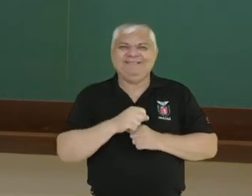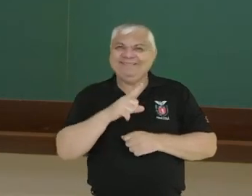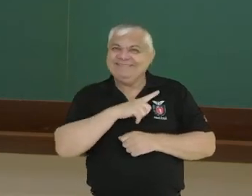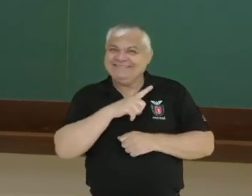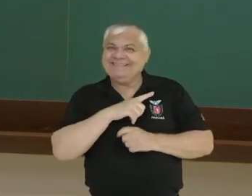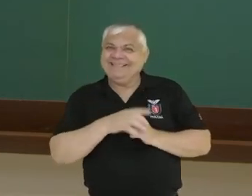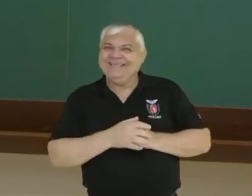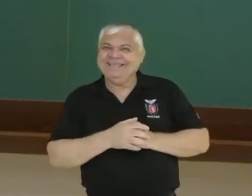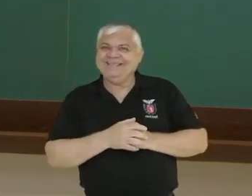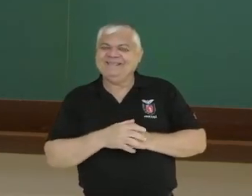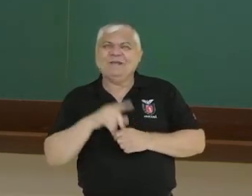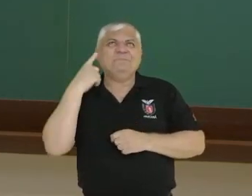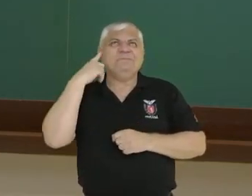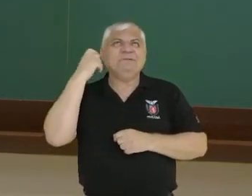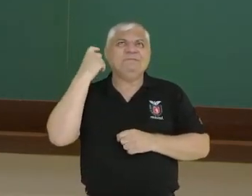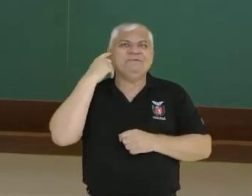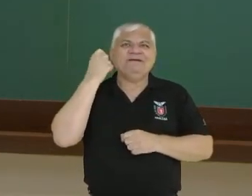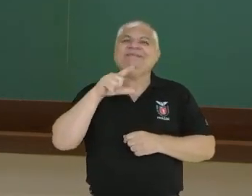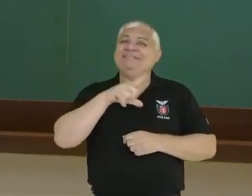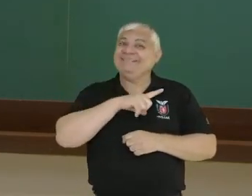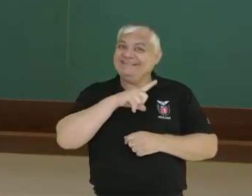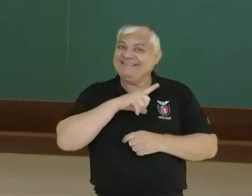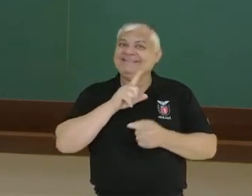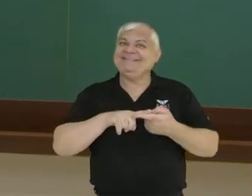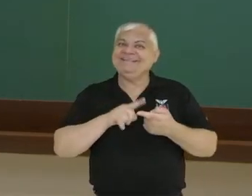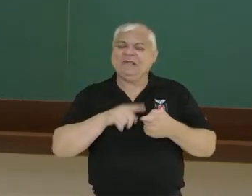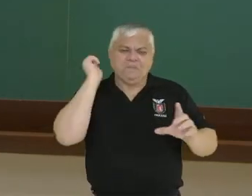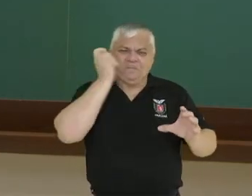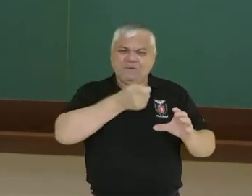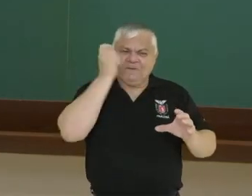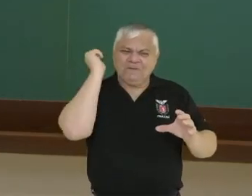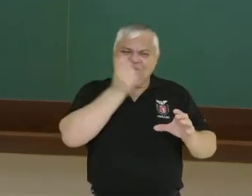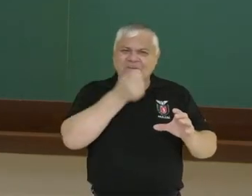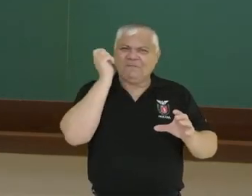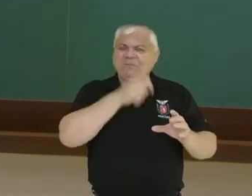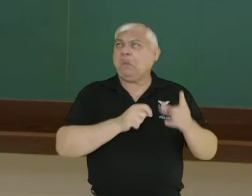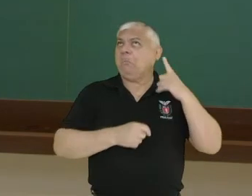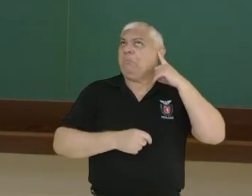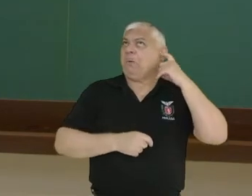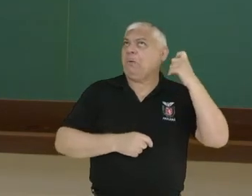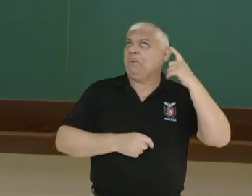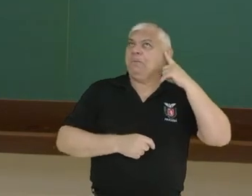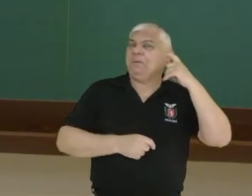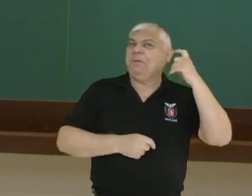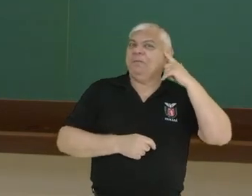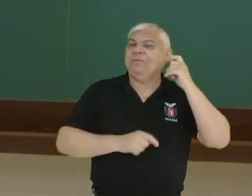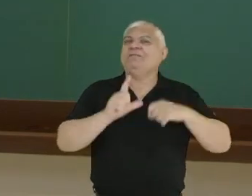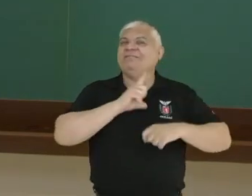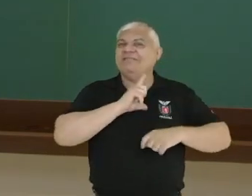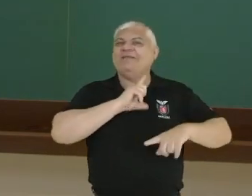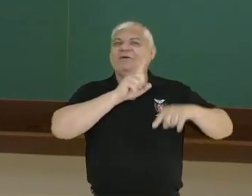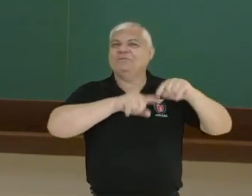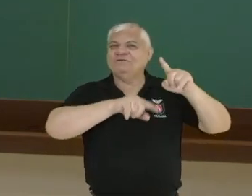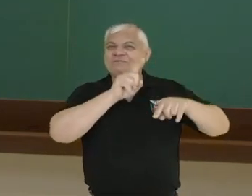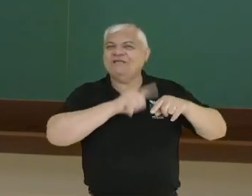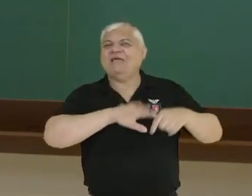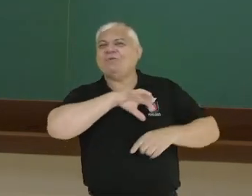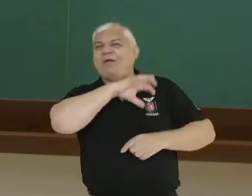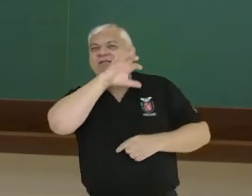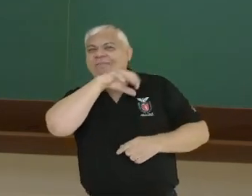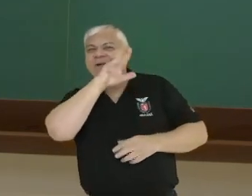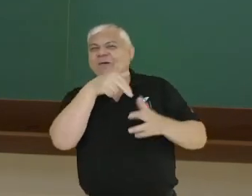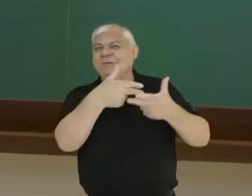Então, onomatopeia representa barulhos, né? Ruídos, enfim, né? De objetos, de animais,